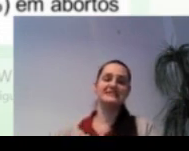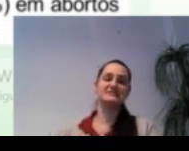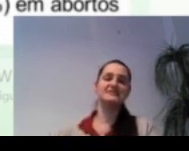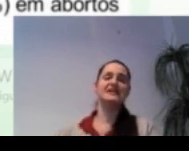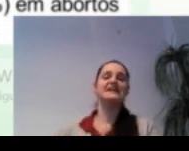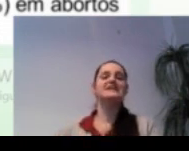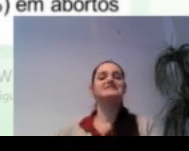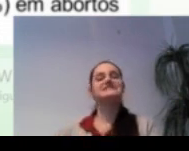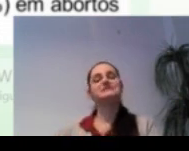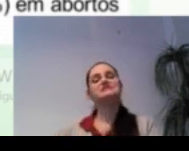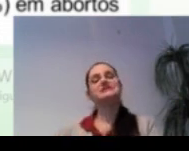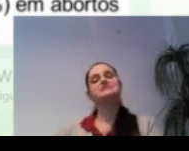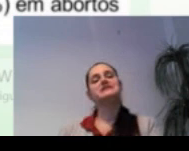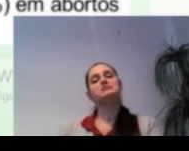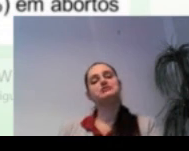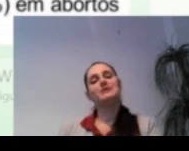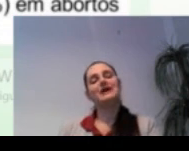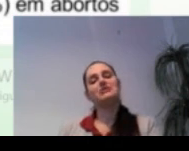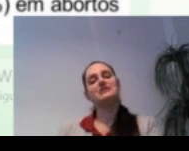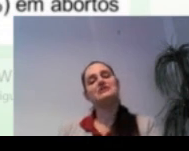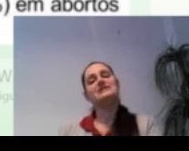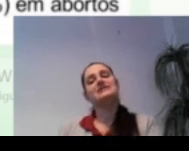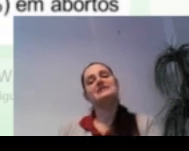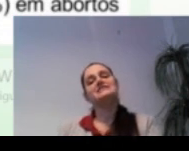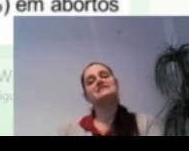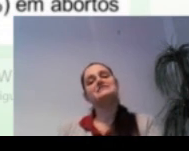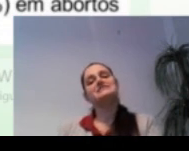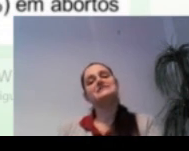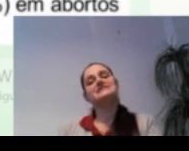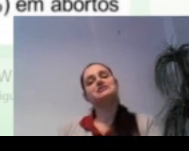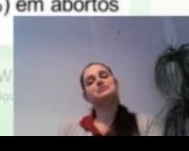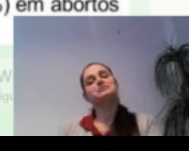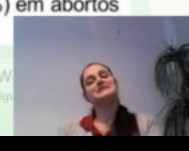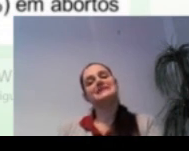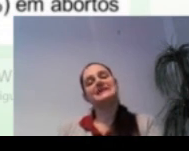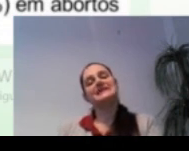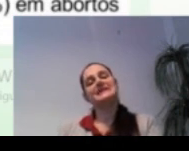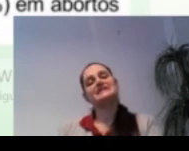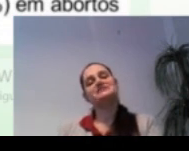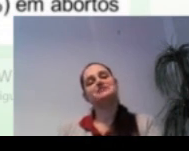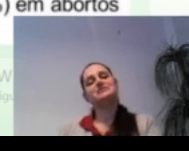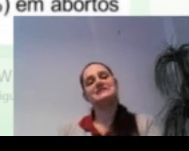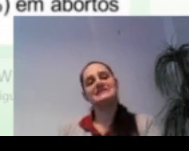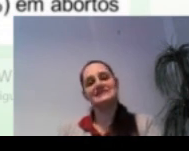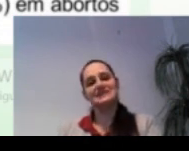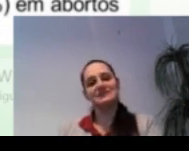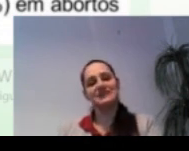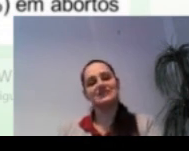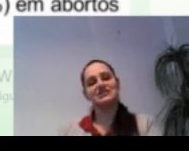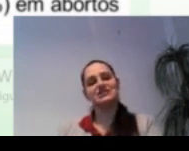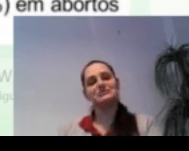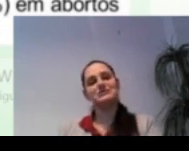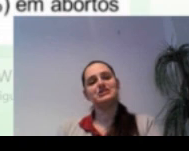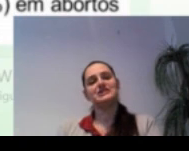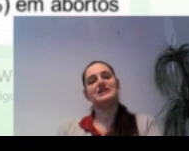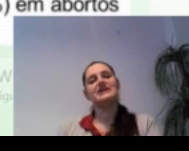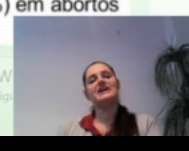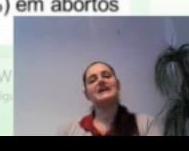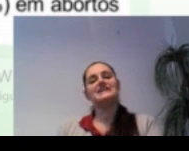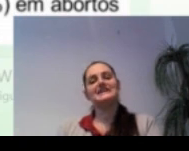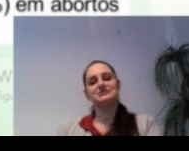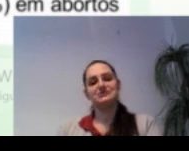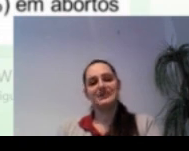a mutação, vai ser o tema da última aula, que vai ser sobre uma técnica de visualização que a gente chama